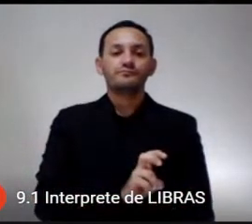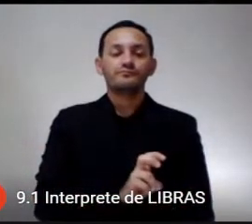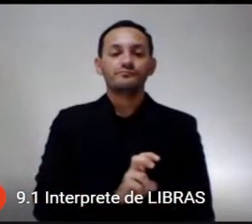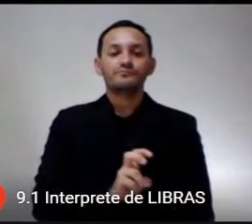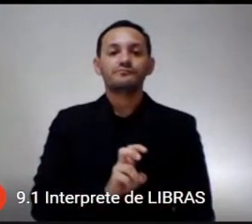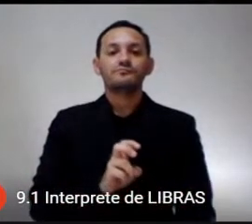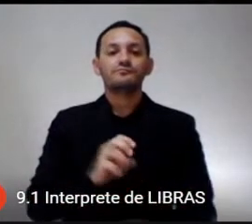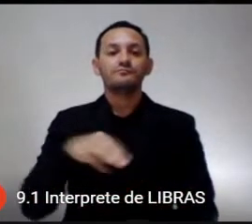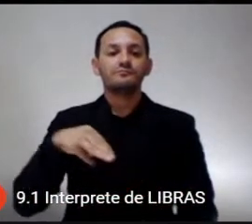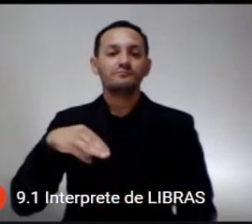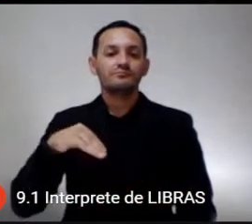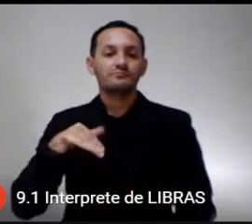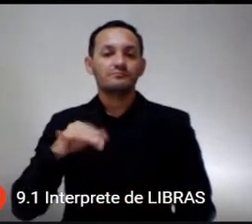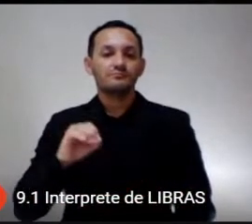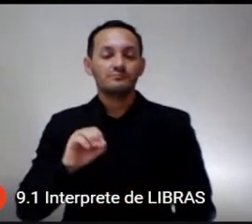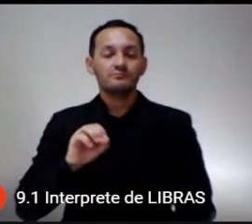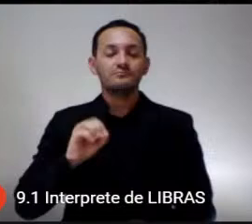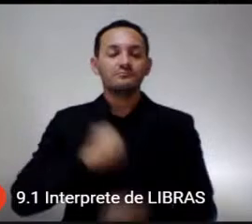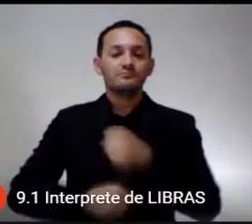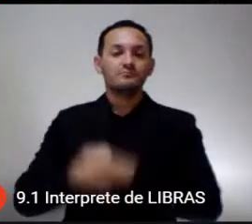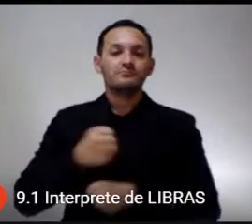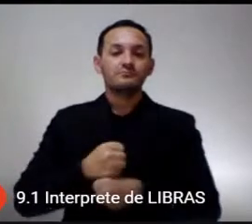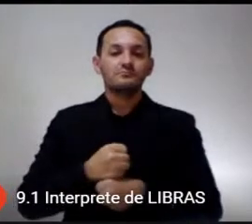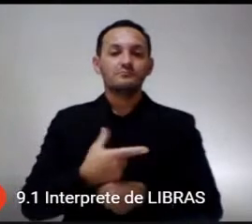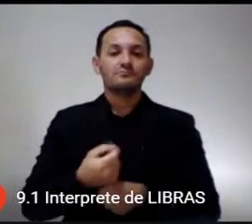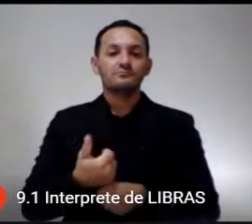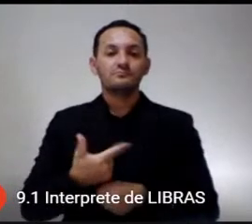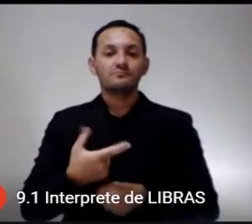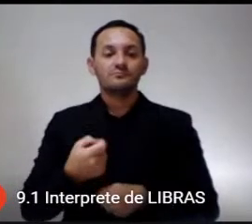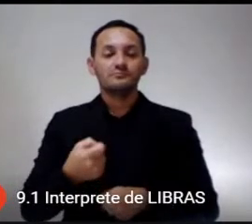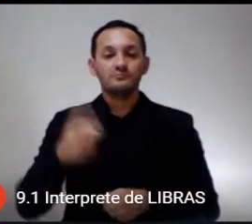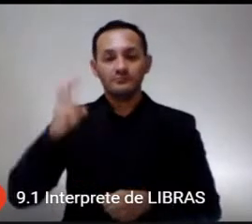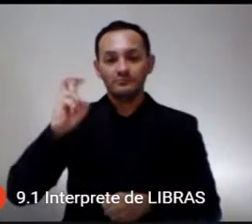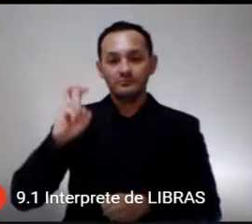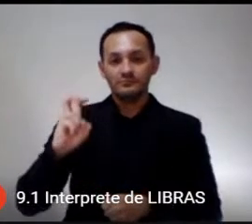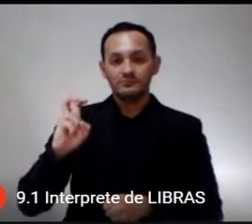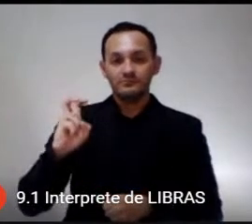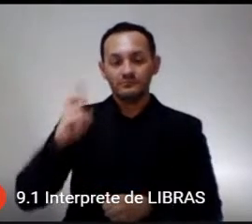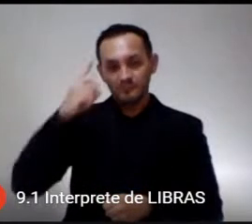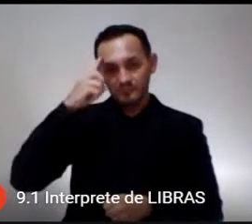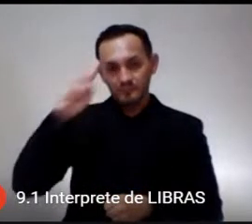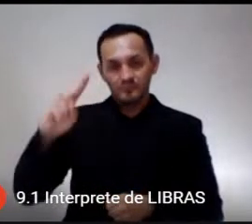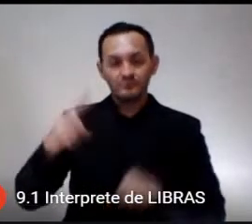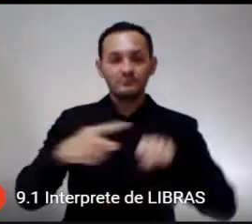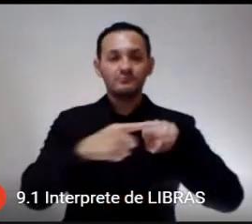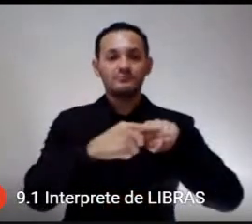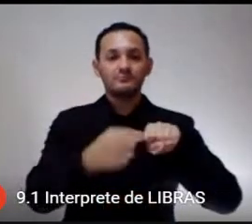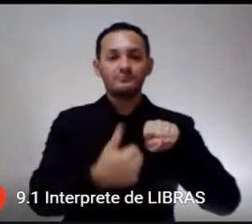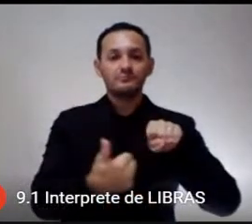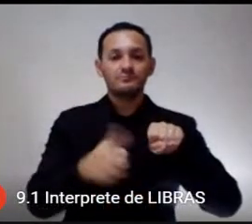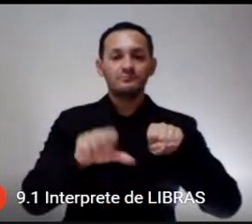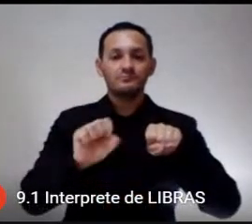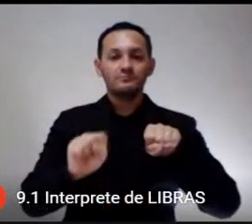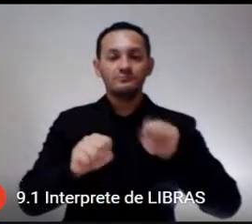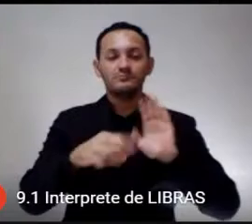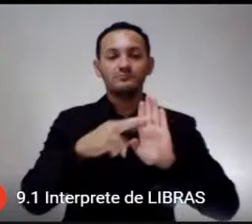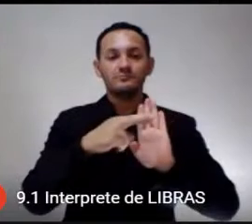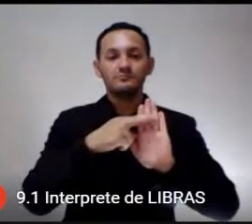25/5/2020, sendo o prazo recursal de 5 dias, previsto no artigo 18, parágrafo 5º da resolução